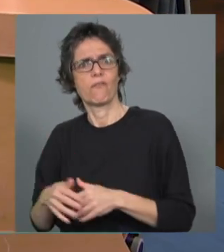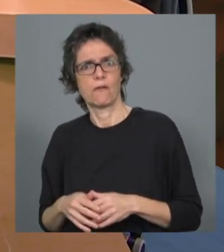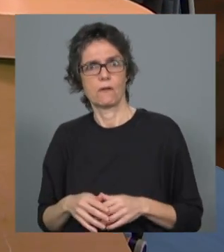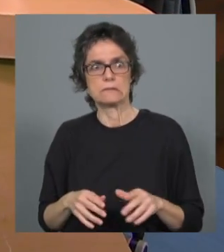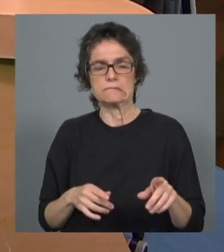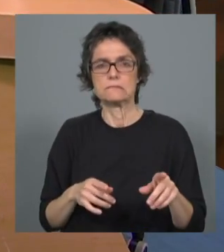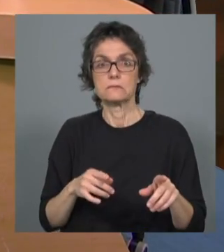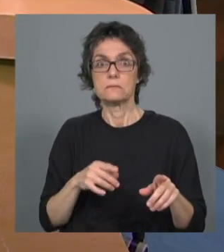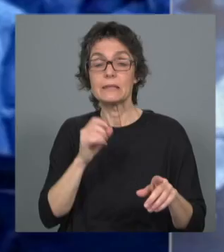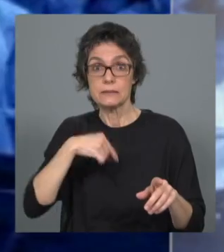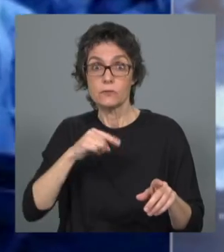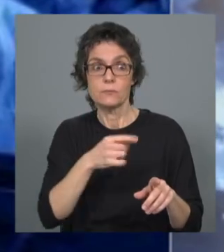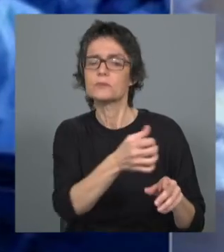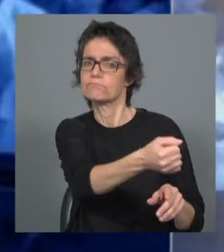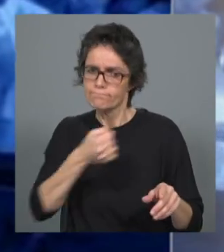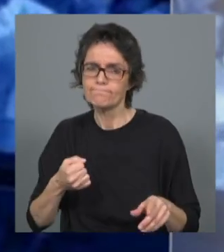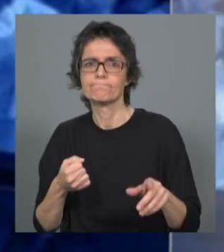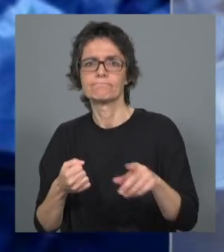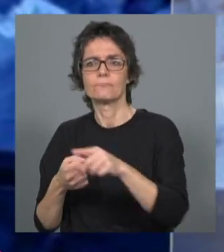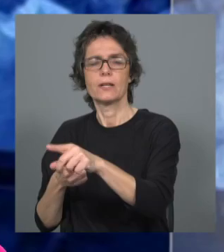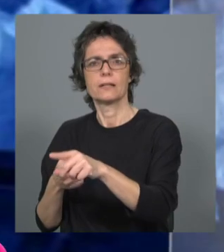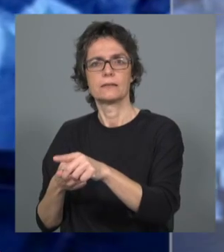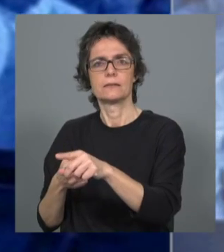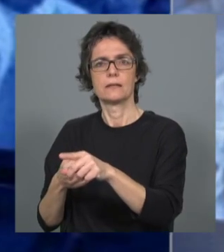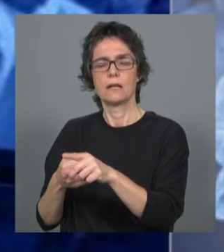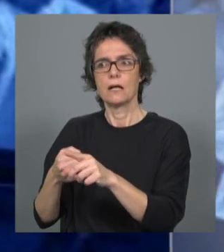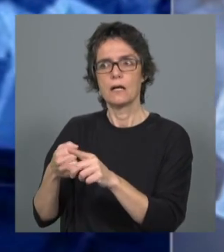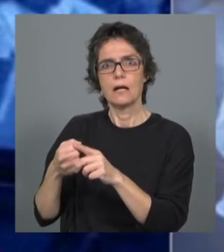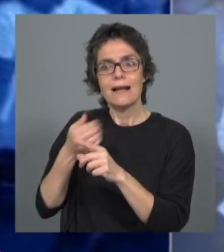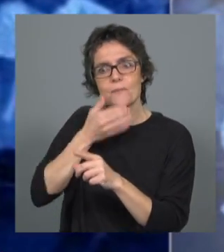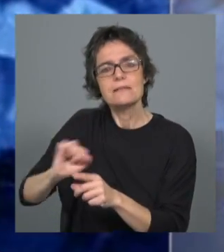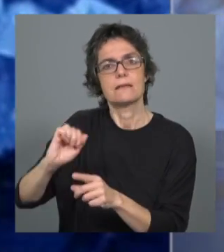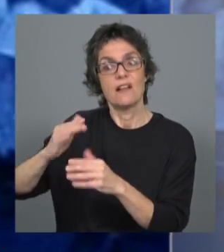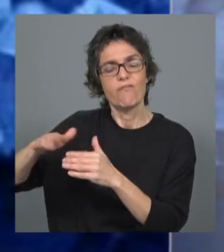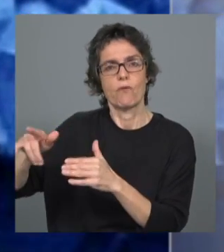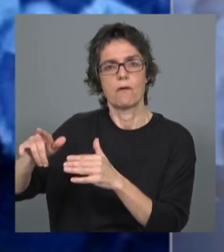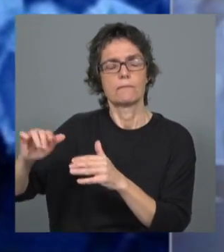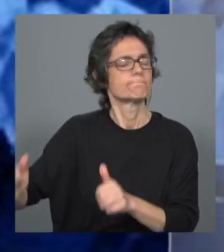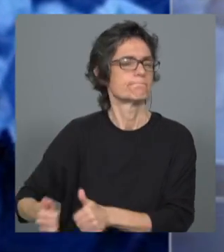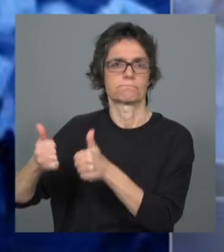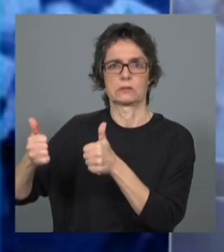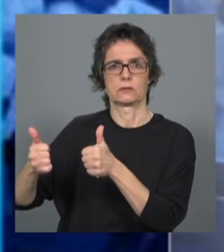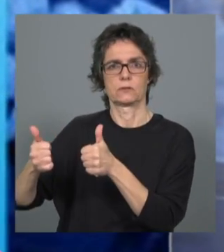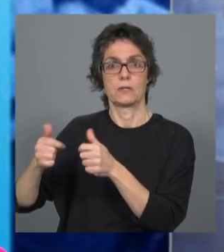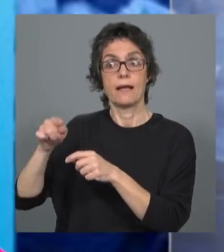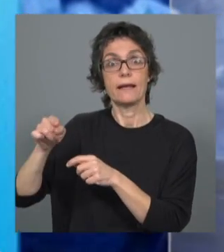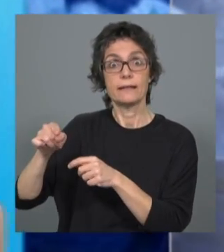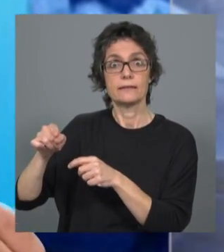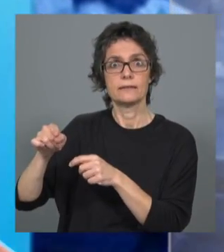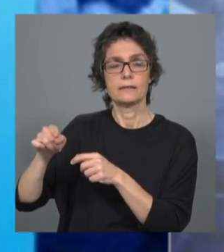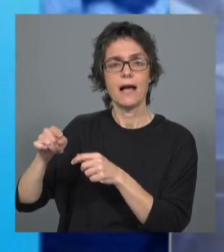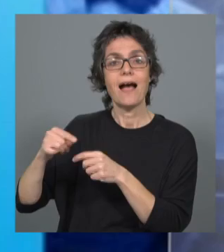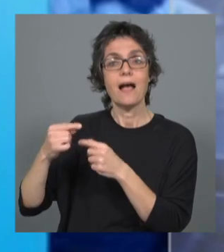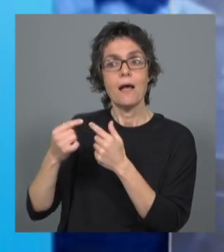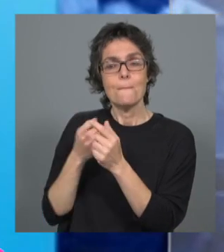pela positiva, porque eles saíram do espaço de conforto deles e às vezes até descobrem vidas muito mais complicadas